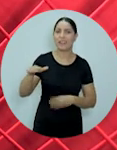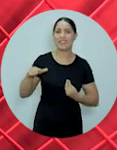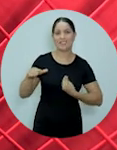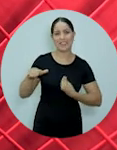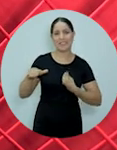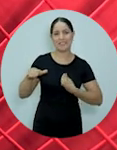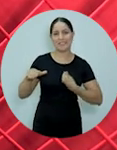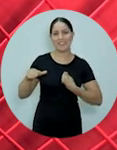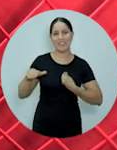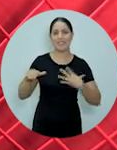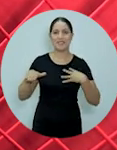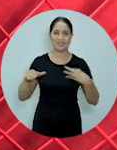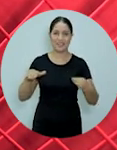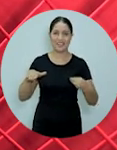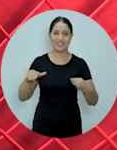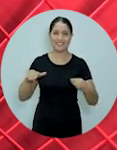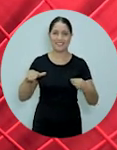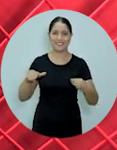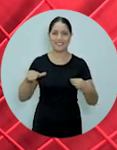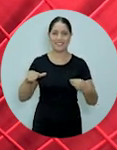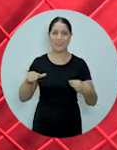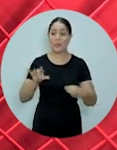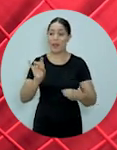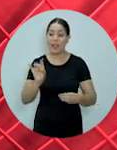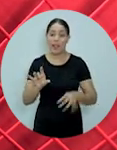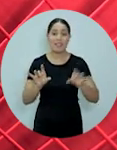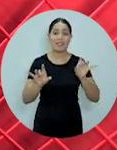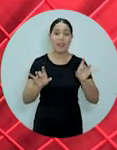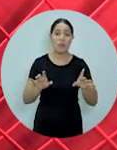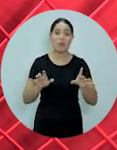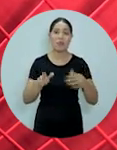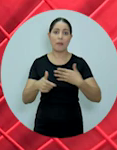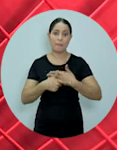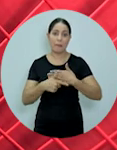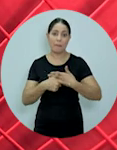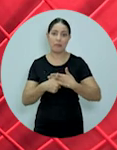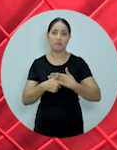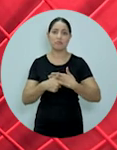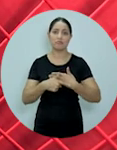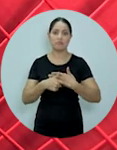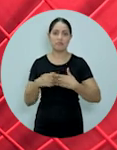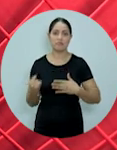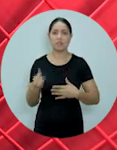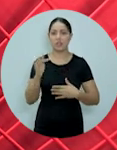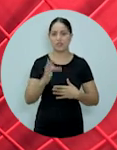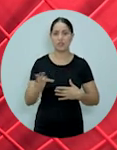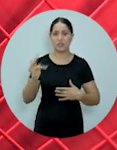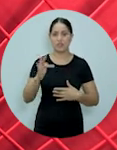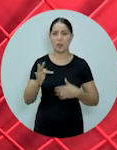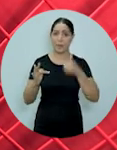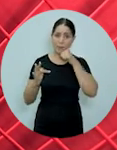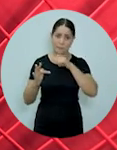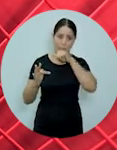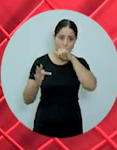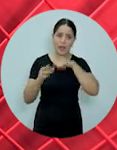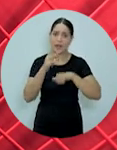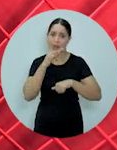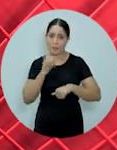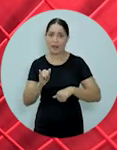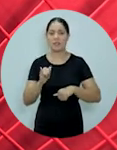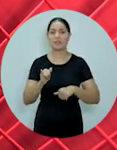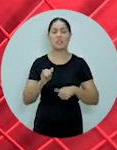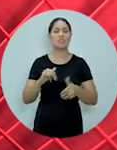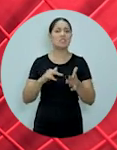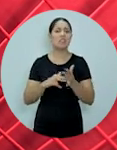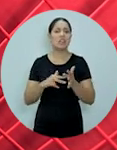no acompanhamento do seu filho. Cada um exercendo a sua função, a função materna e a função paterna no